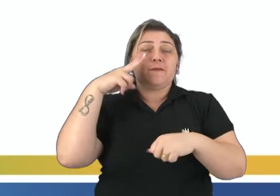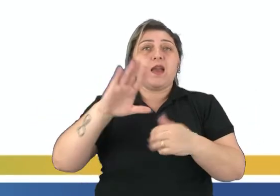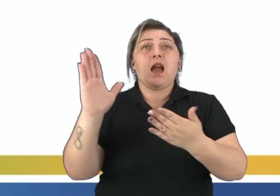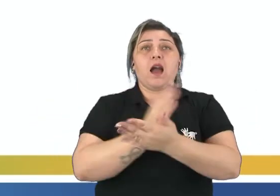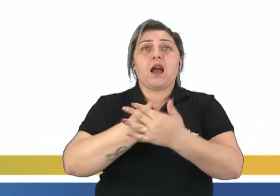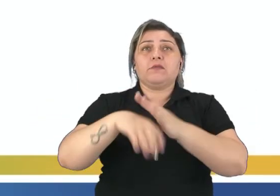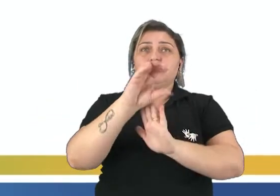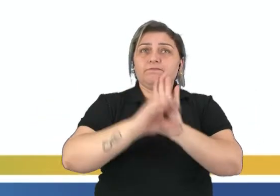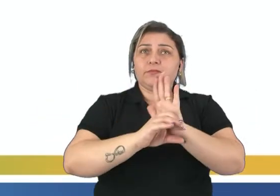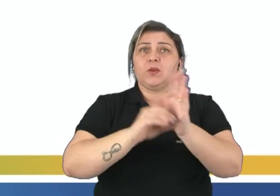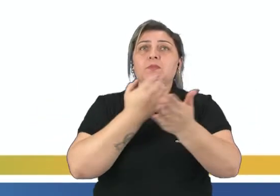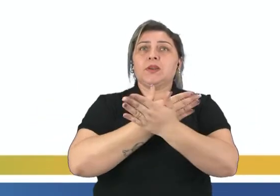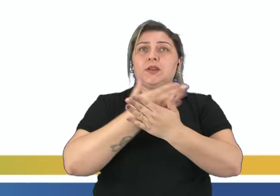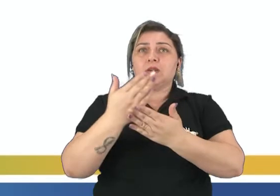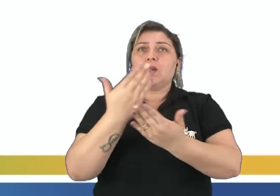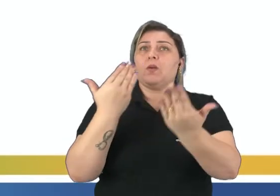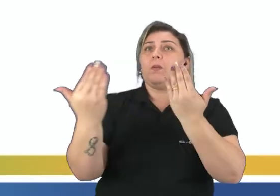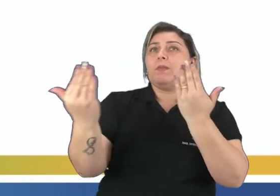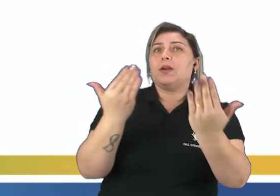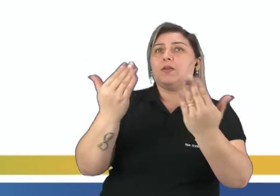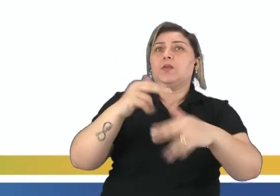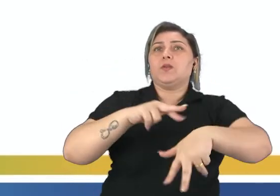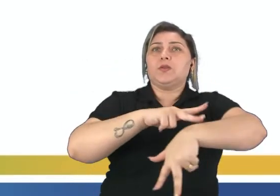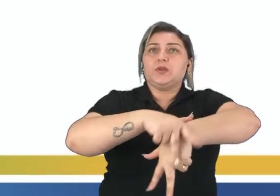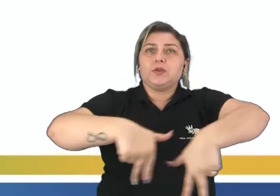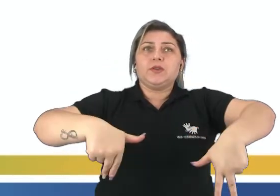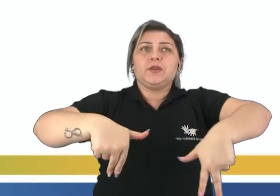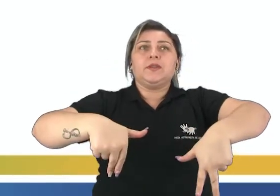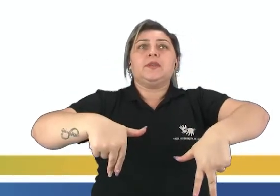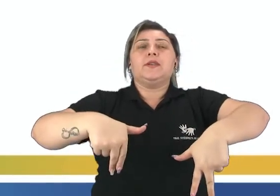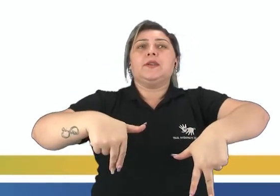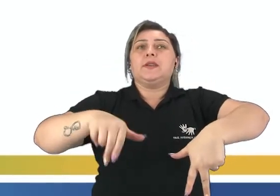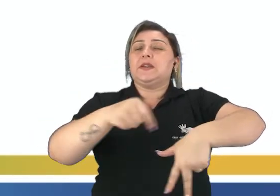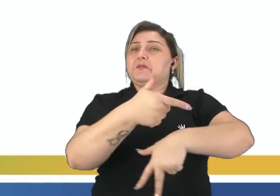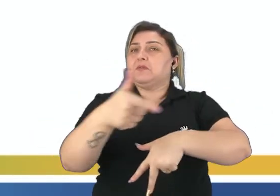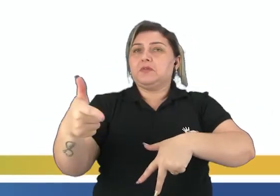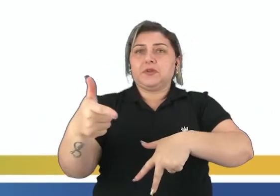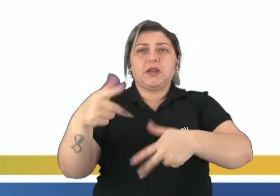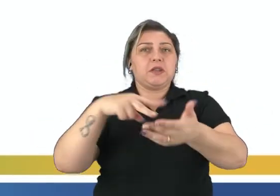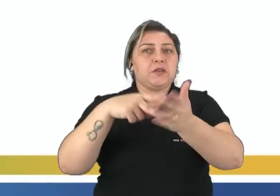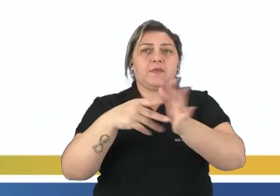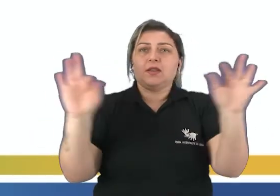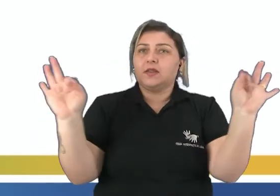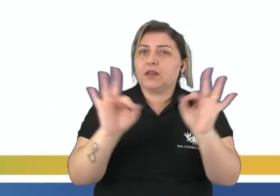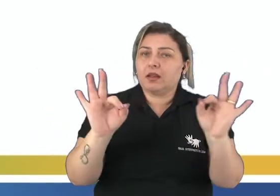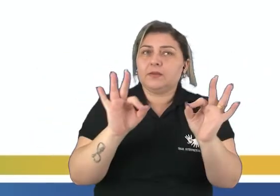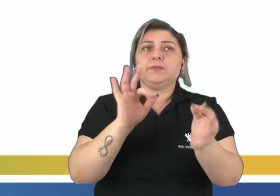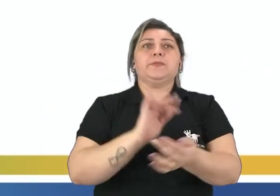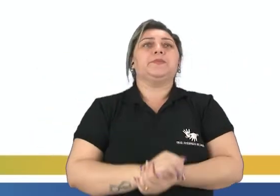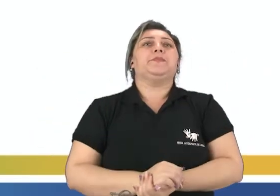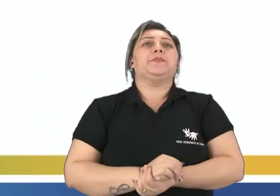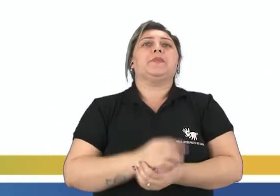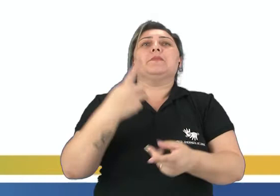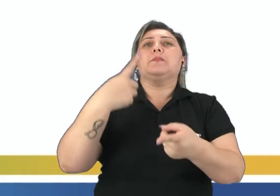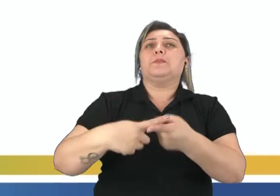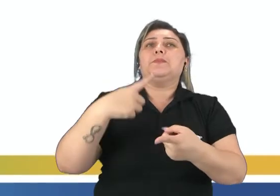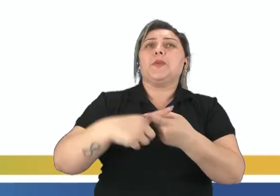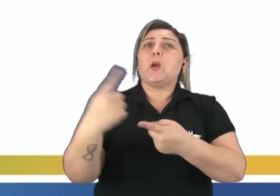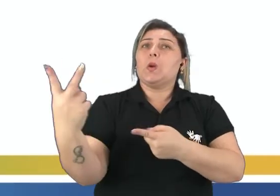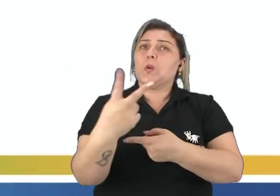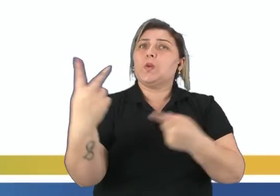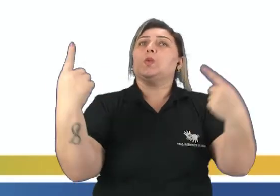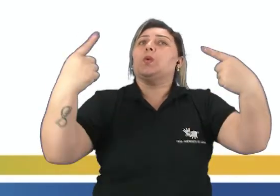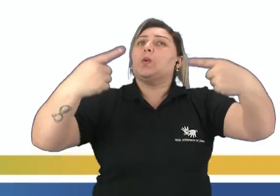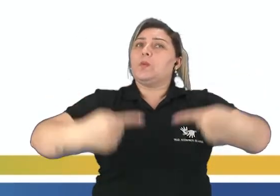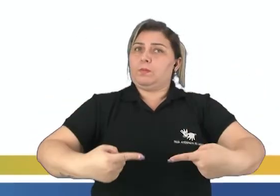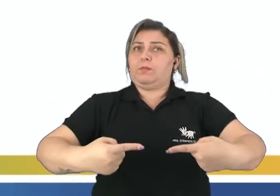alguns conceitos, começando pelas comparações de gêneros que não fazem sentido nenhum. Porque os dois não